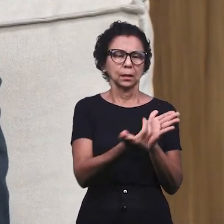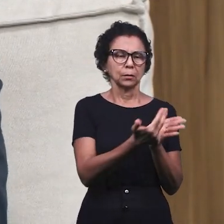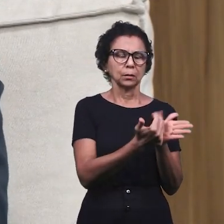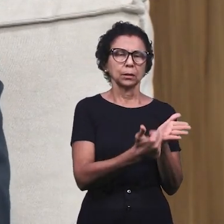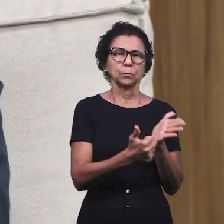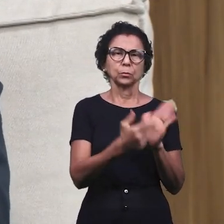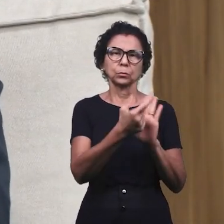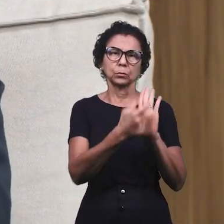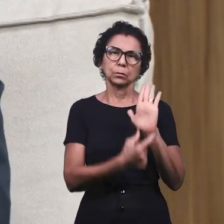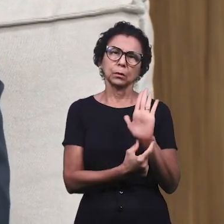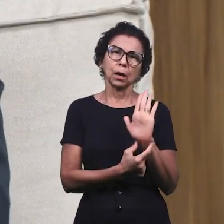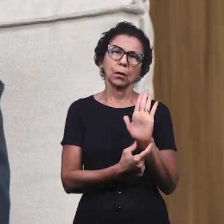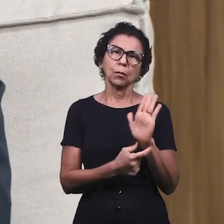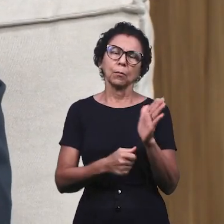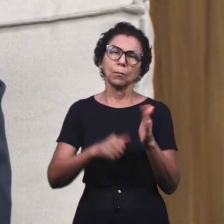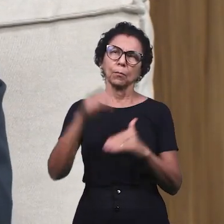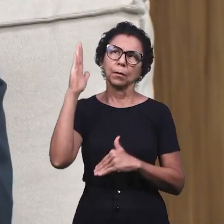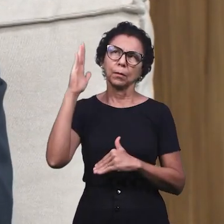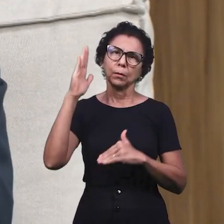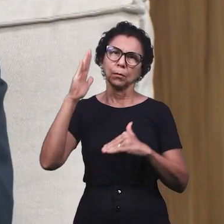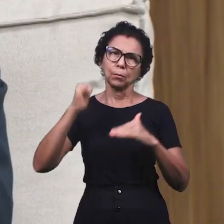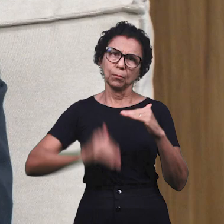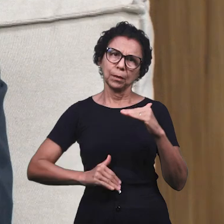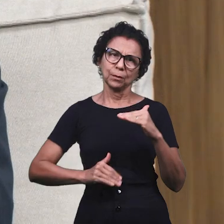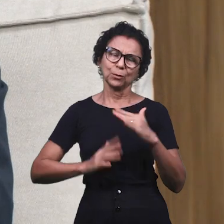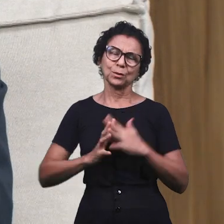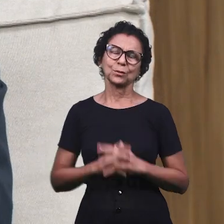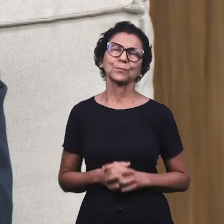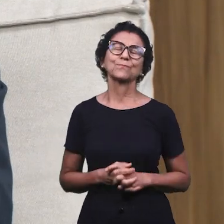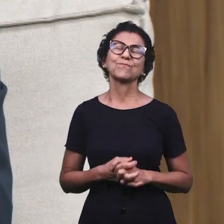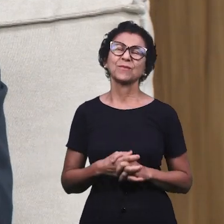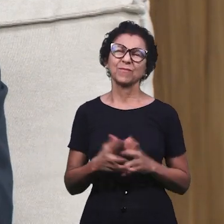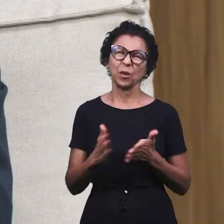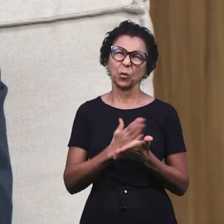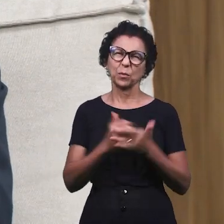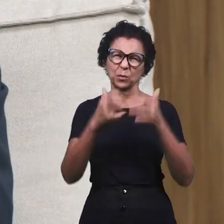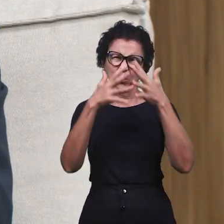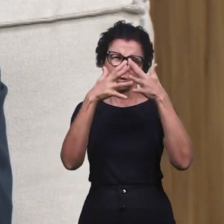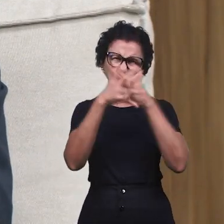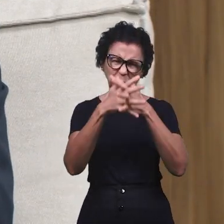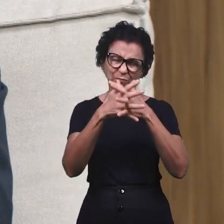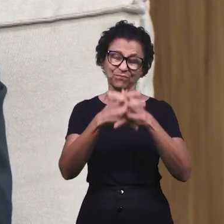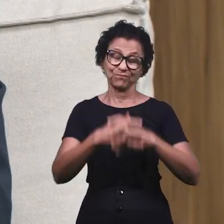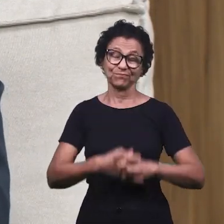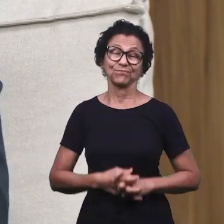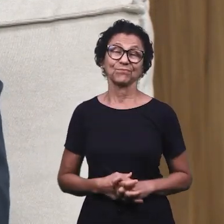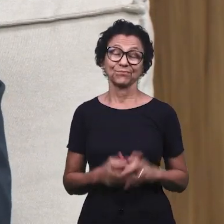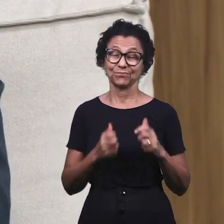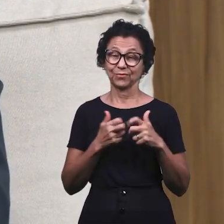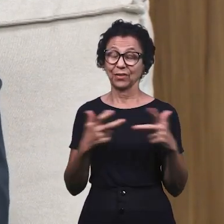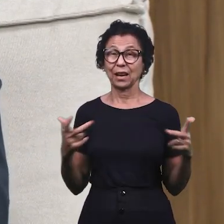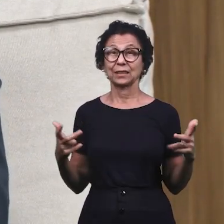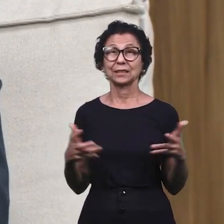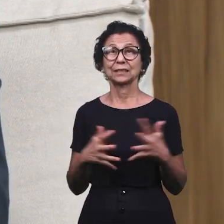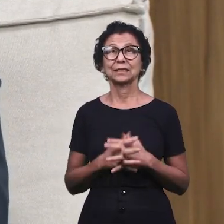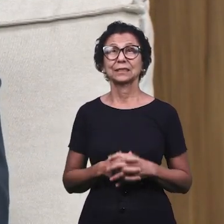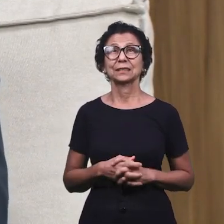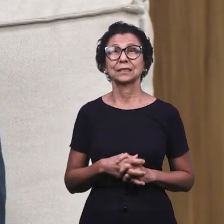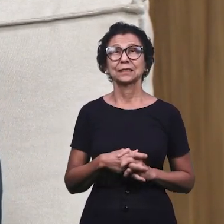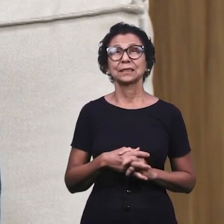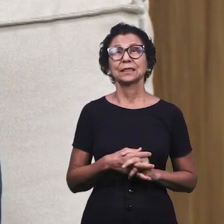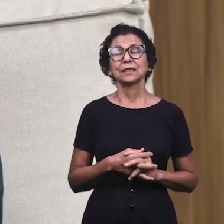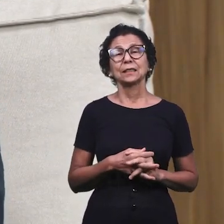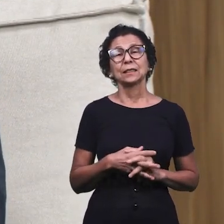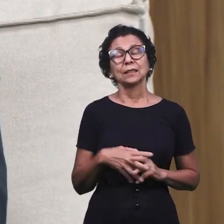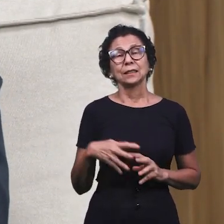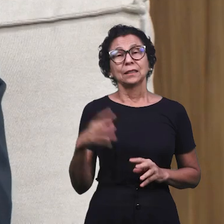essa escolha e é muito importante. Então, assim, as complexidades são inúmeras ali, e o Daniel falou